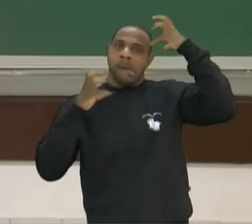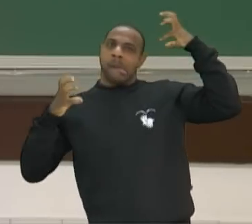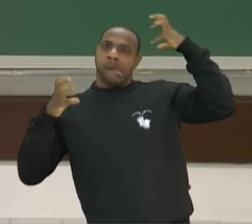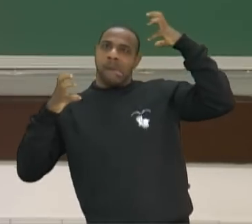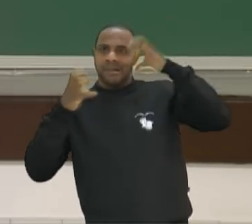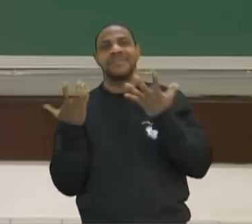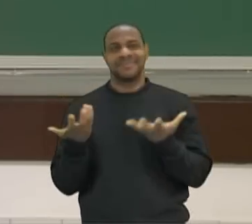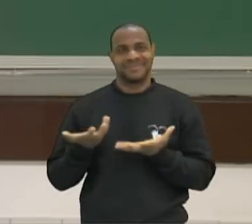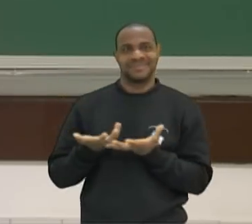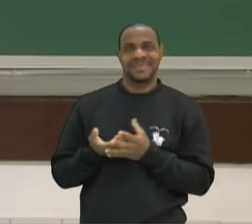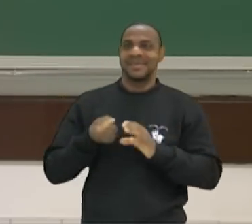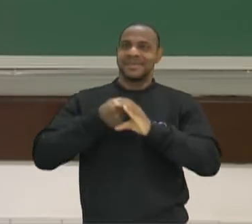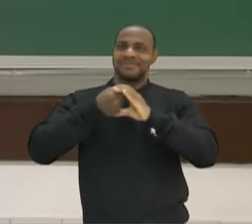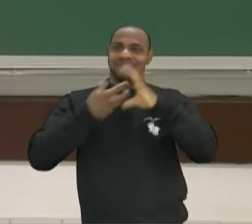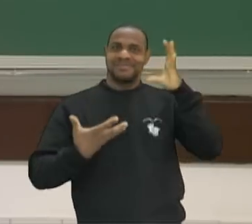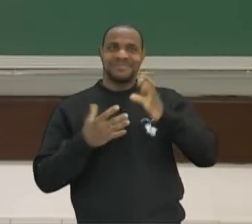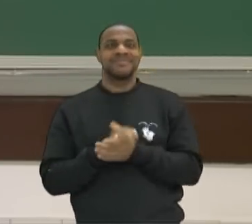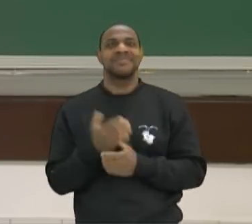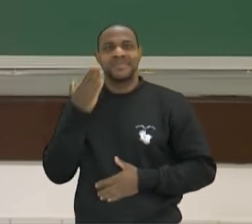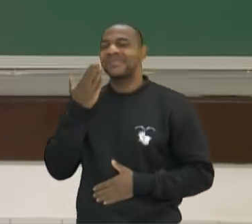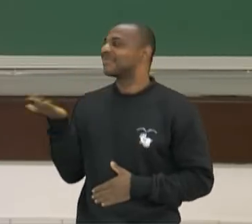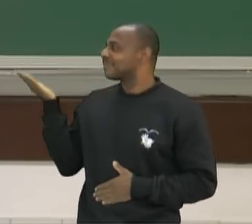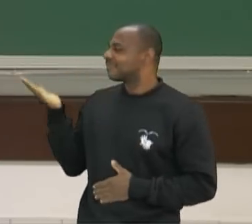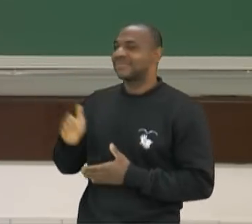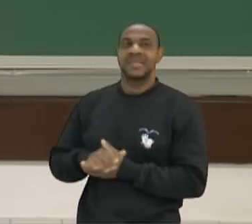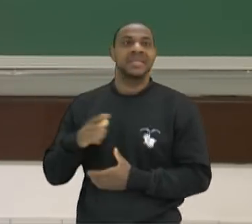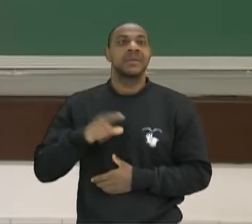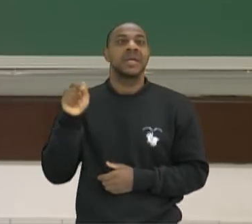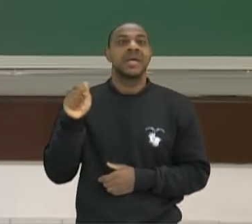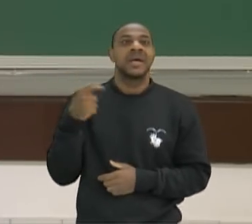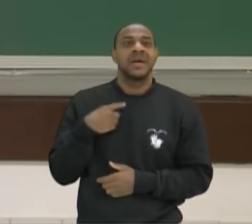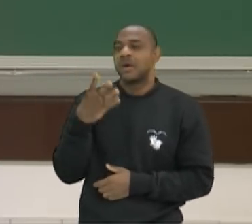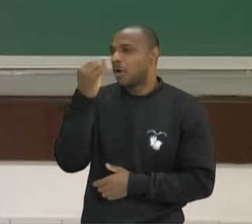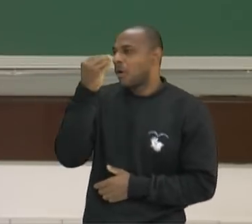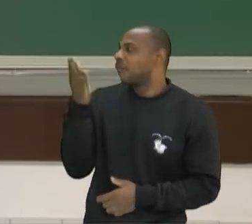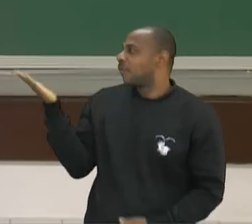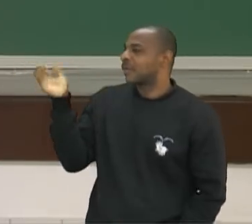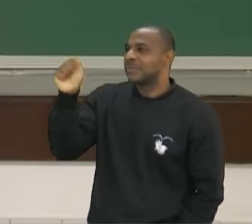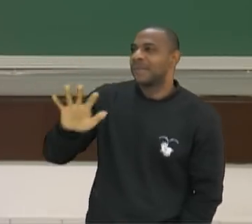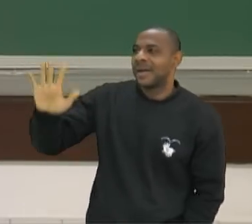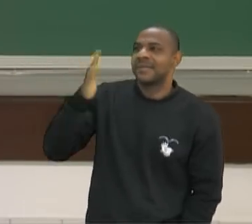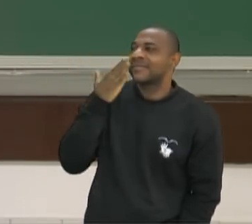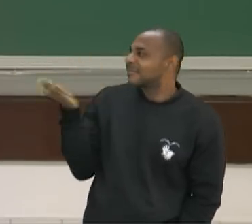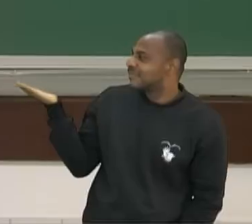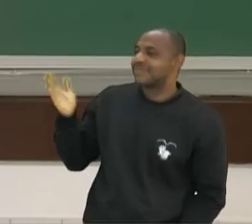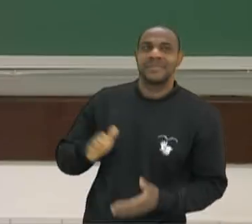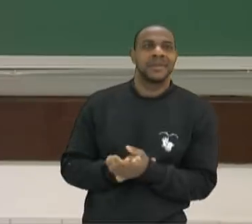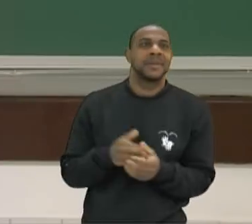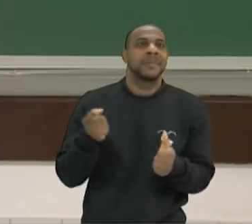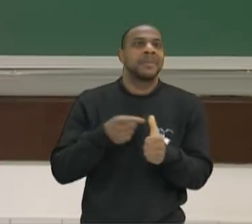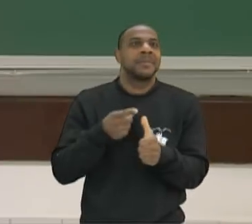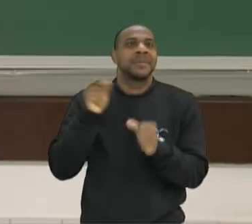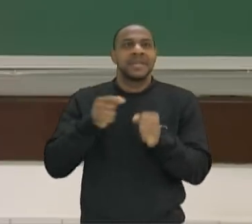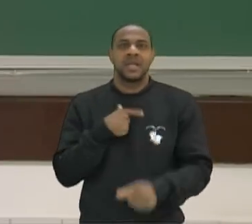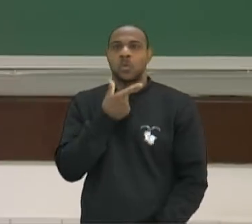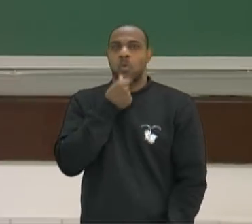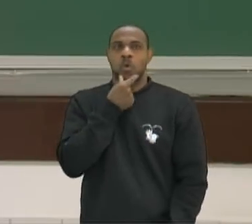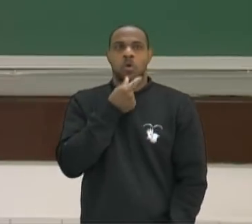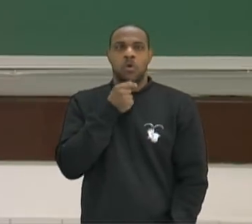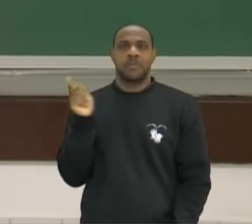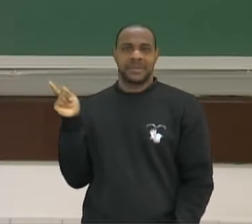mesmo? Daí aqui nós temos uma imagem, né? O que está escrito ali? Primeiro, tem um